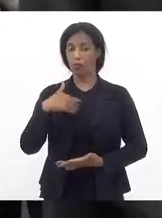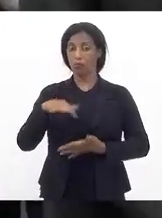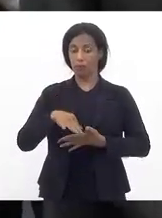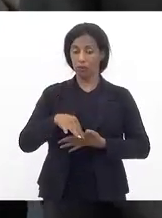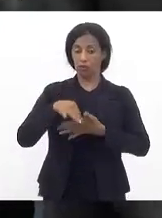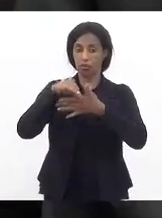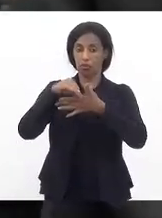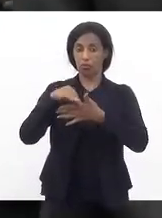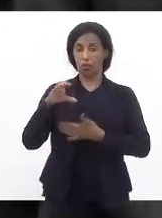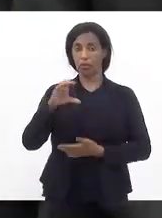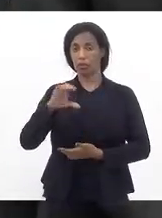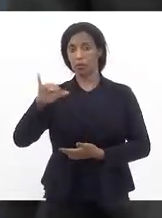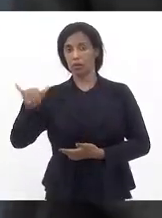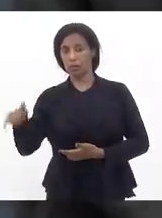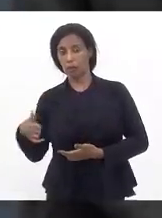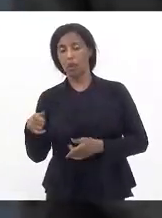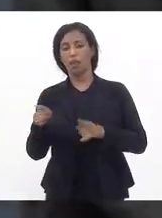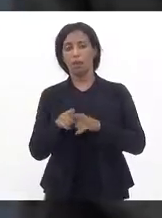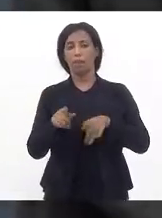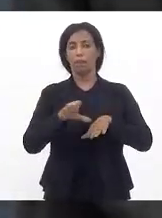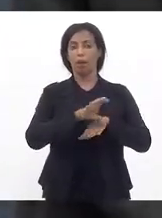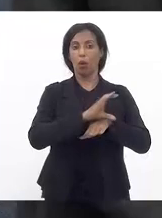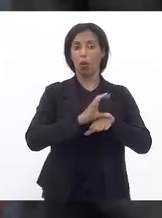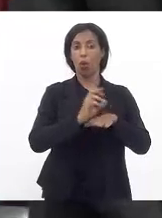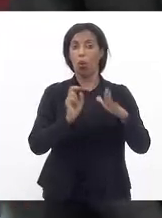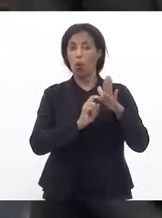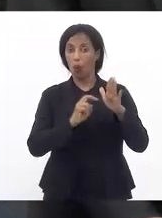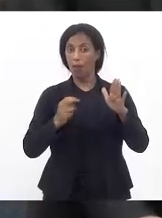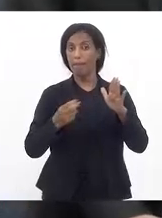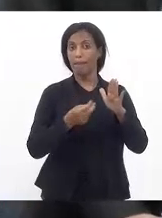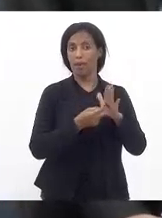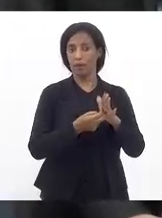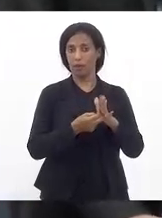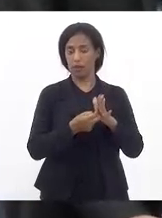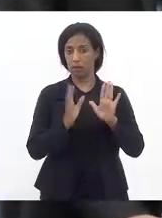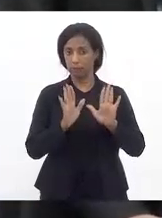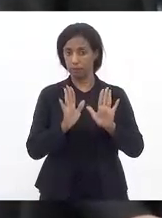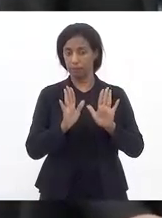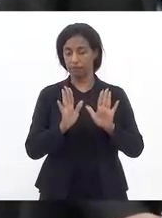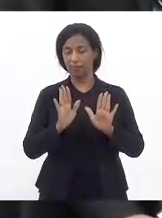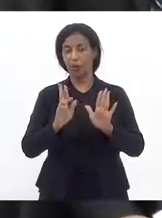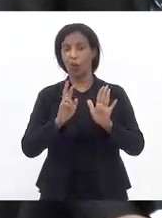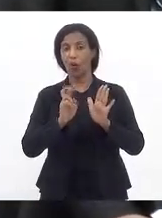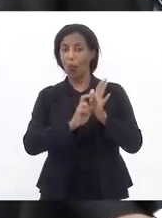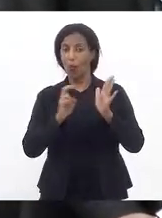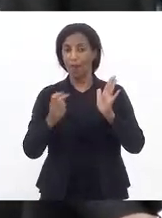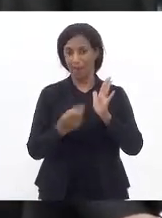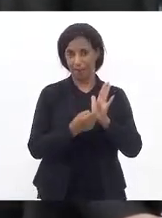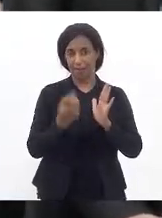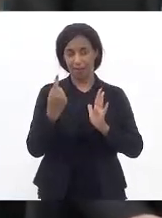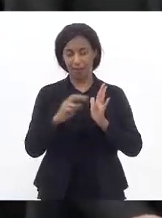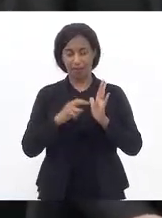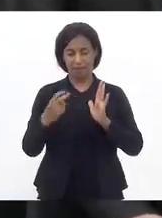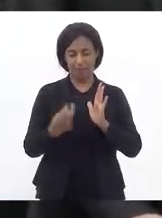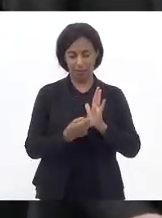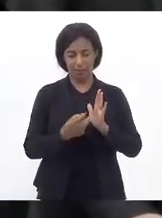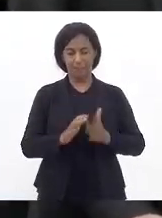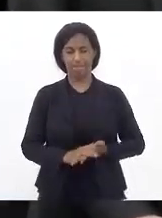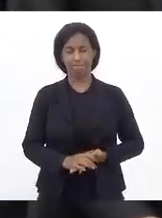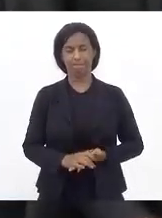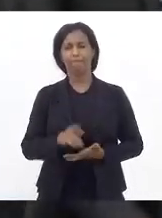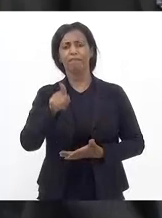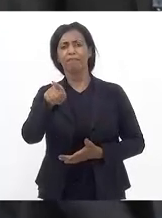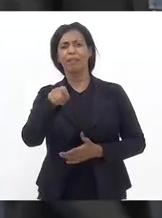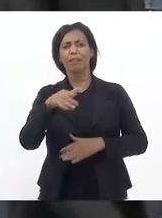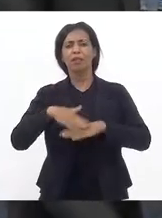ccj dei pela constitucionalidade com emendas com os membros não com emenda aí